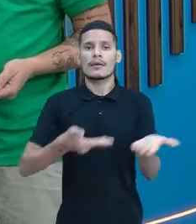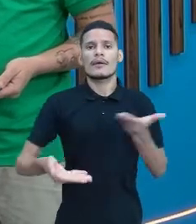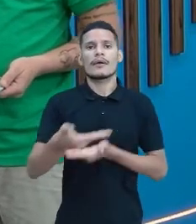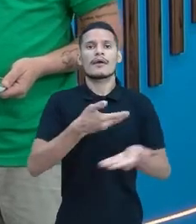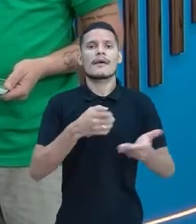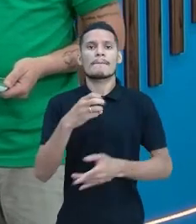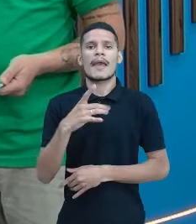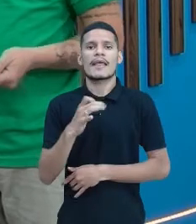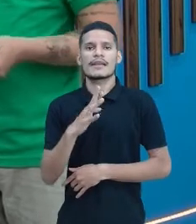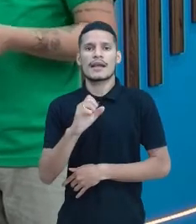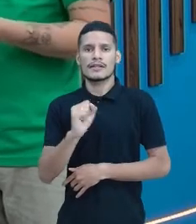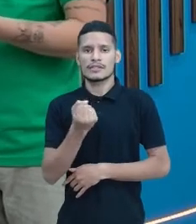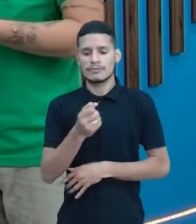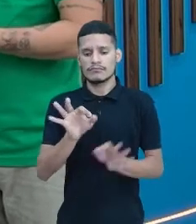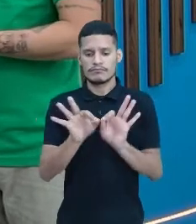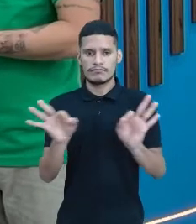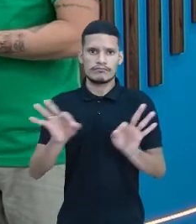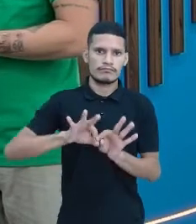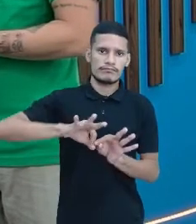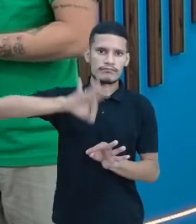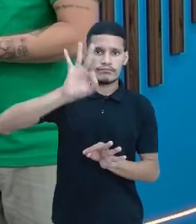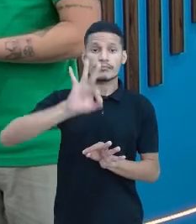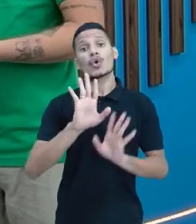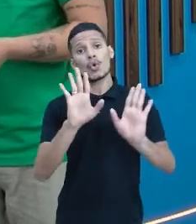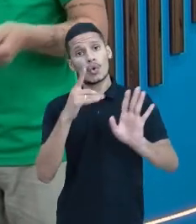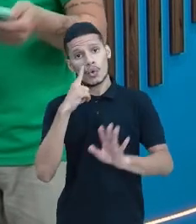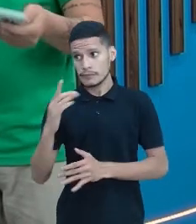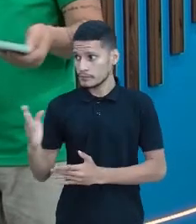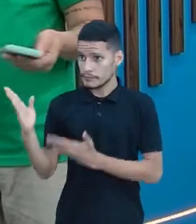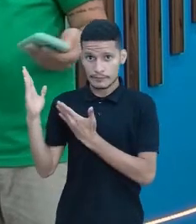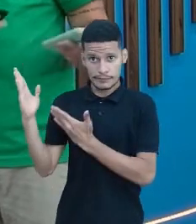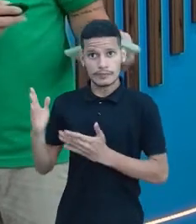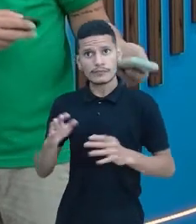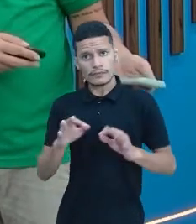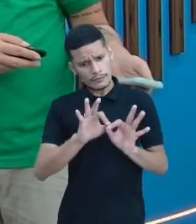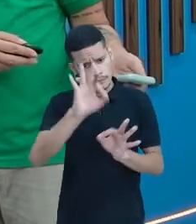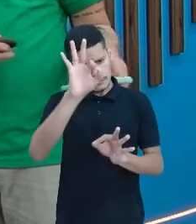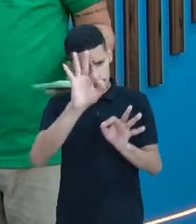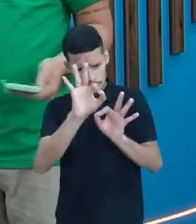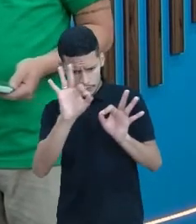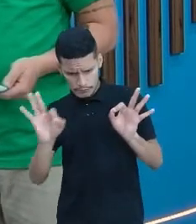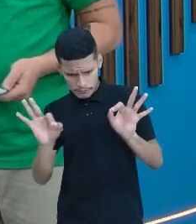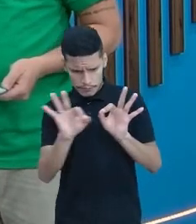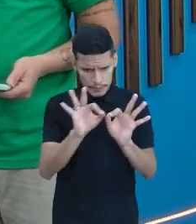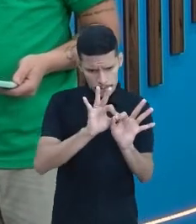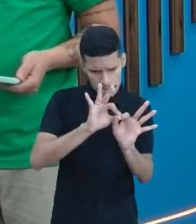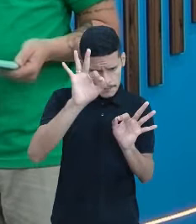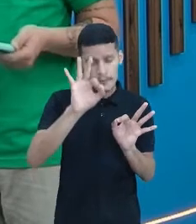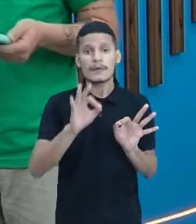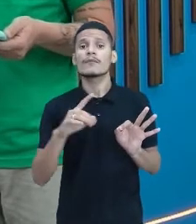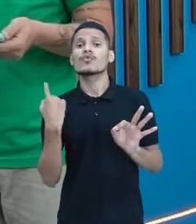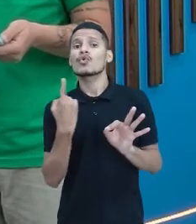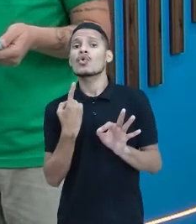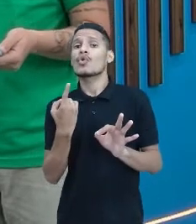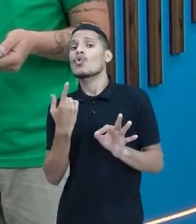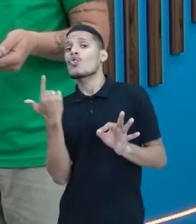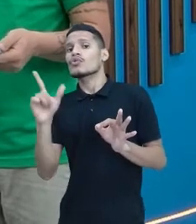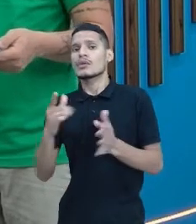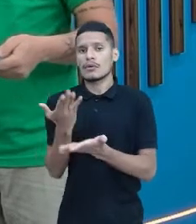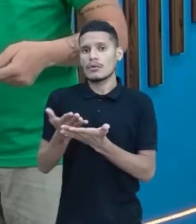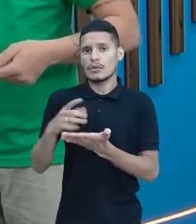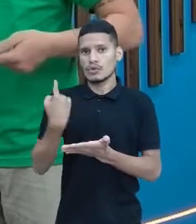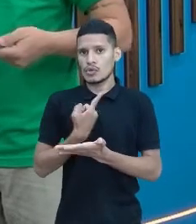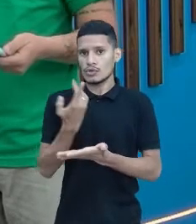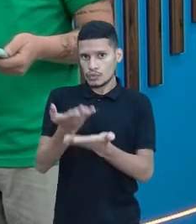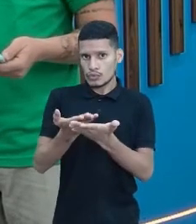métricas. Então, perceba, o triângulo retângulo dessa forma aí, em outra aula que eu fiz sobre relações métricas especificamente, a